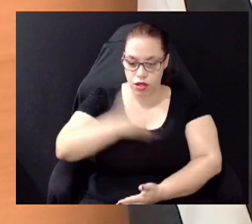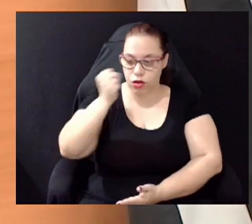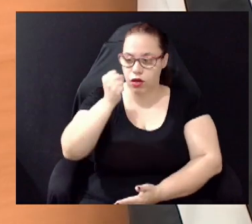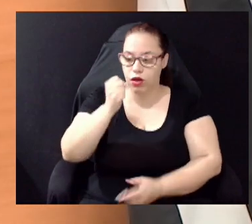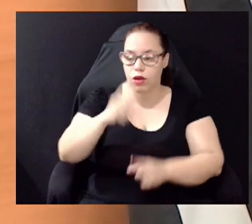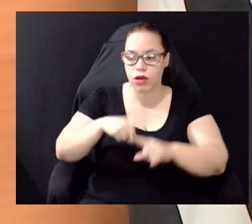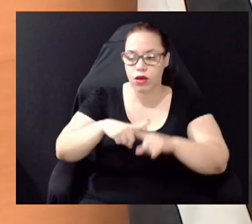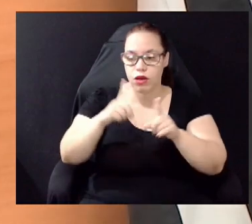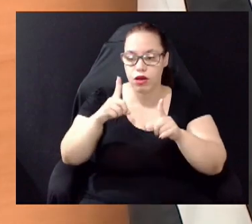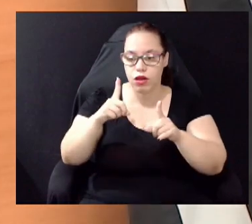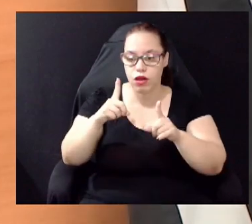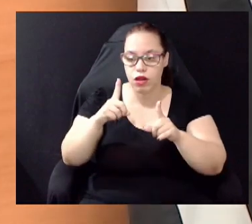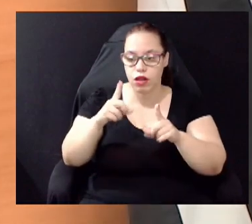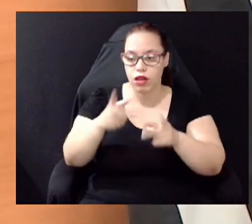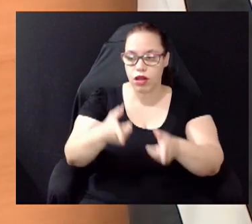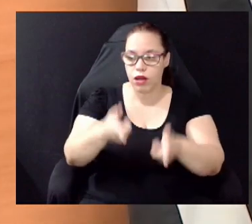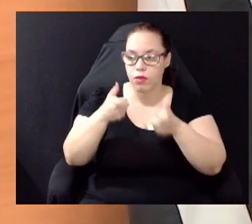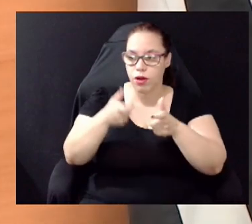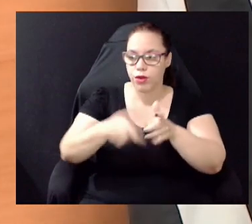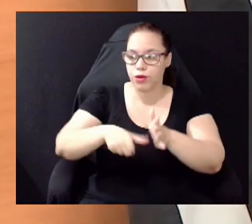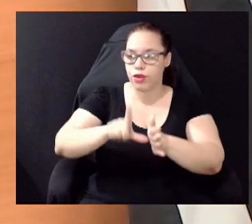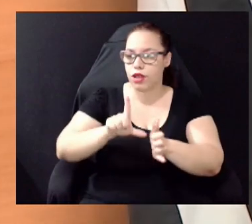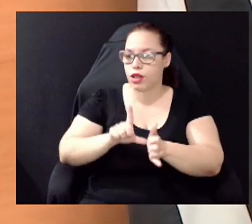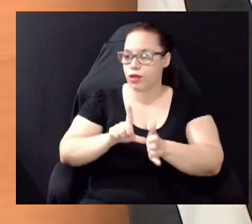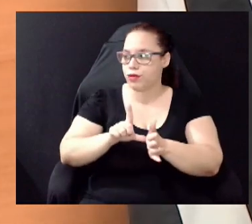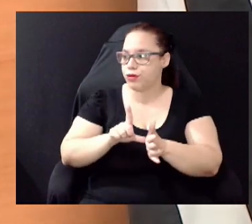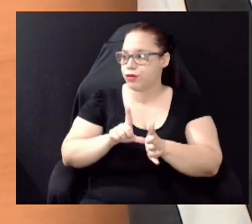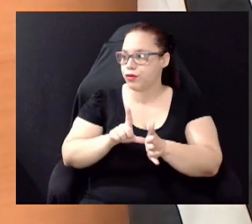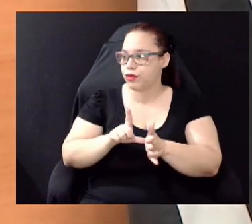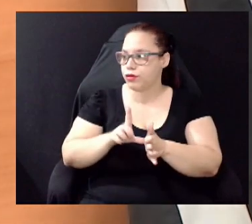matou. Por conta de uma confusão com a